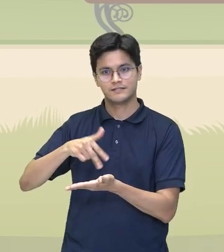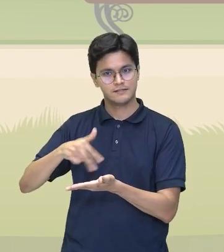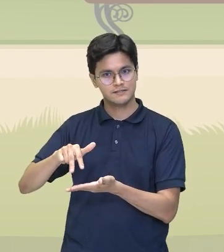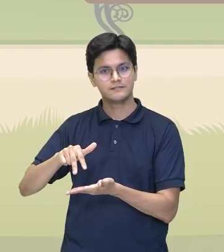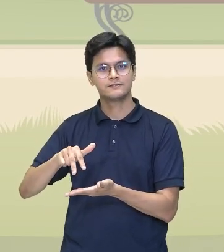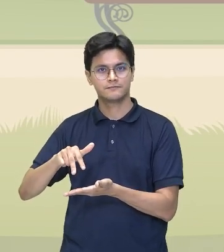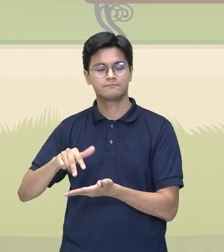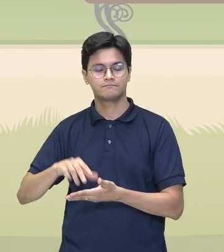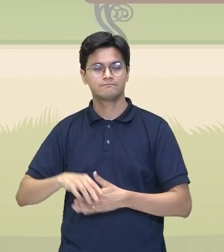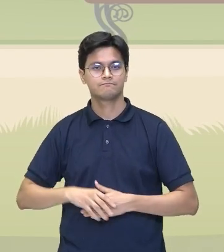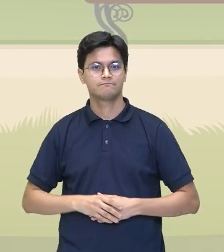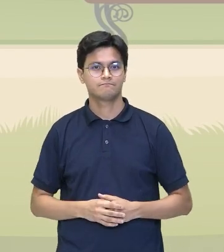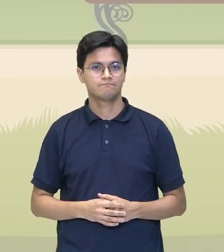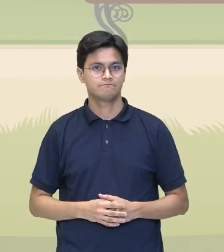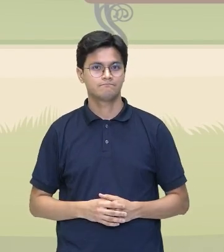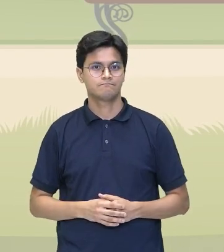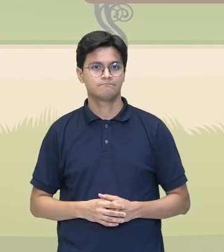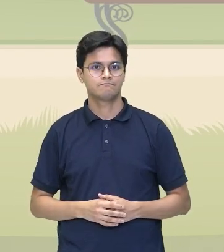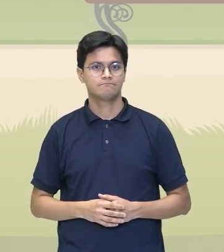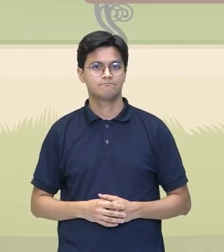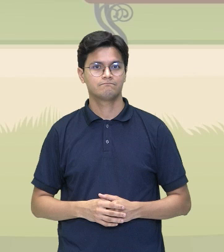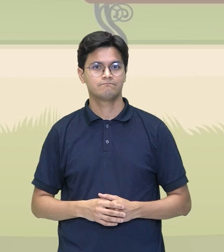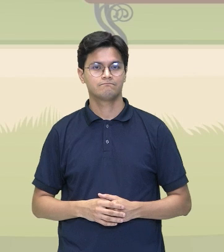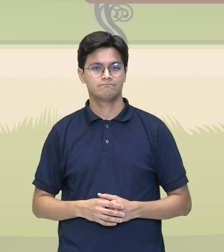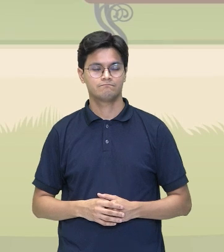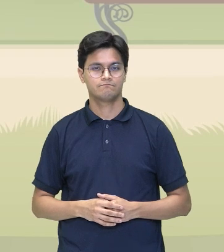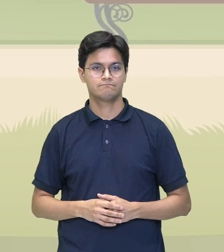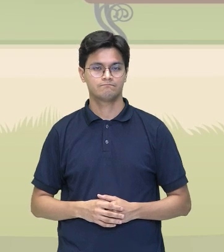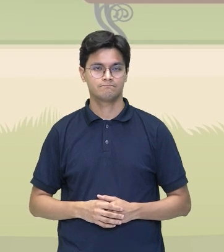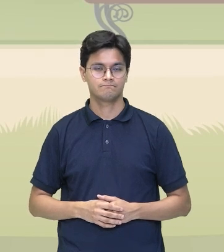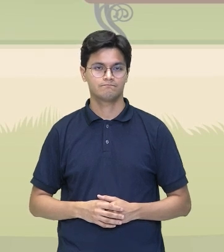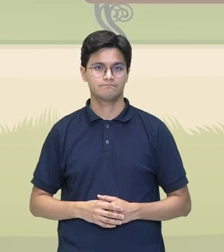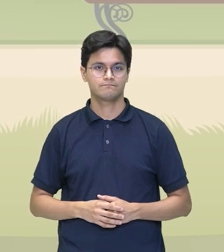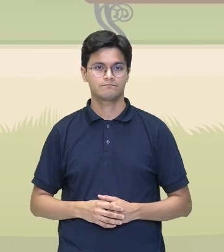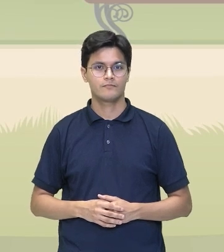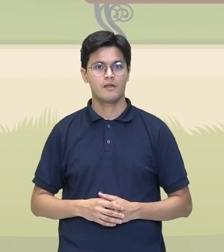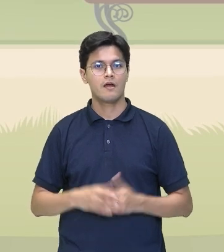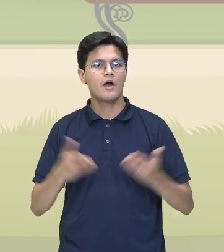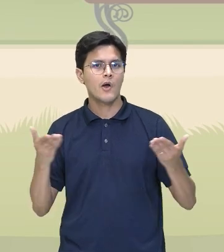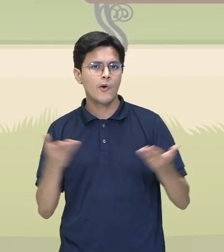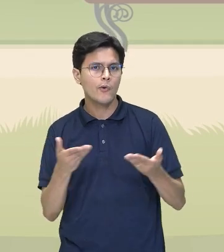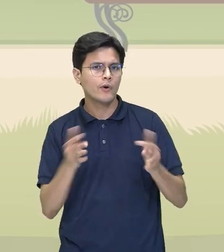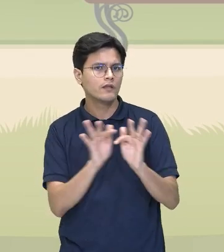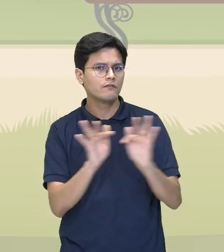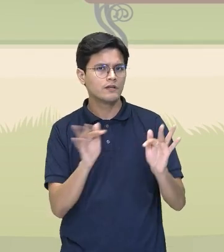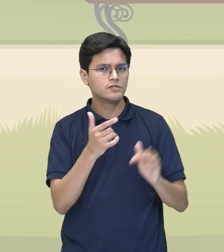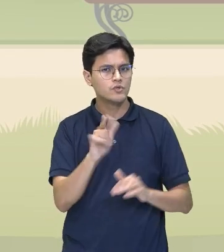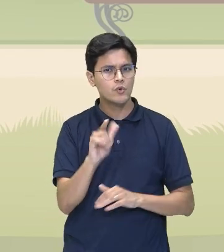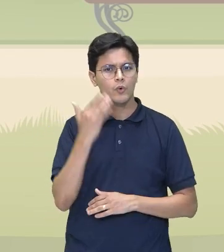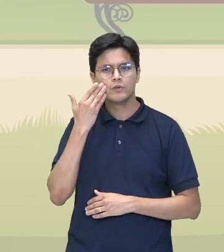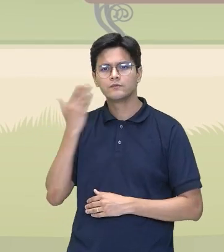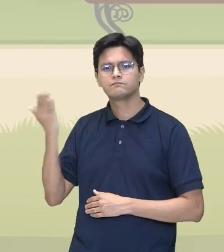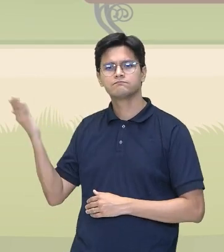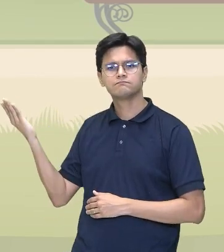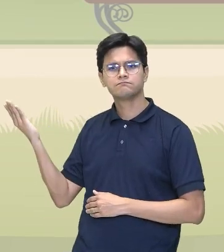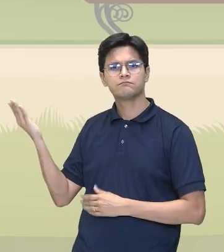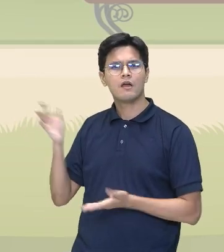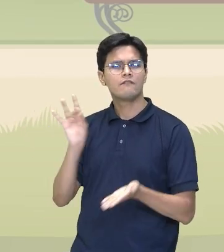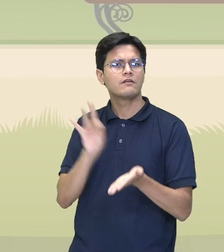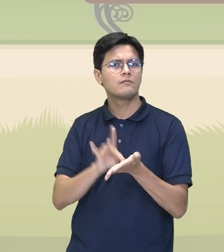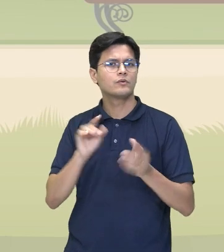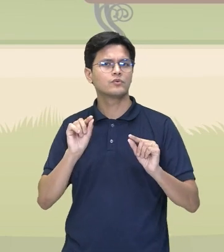estavam dançando, não estavam fazendo essa atividade da dança. E aí agora, eles estão afirmando o quê? Que eles